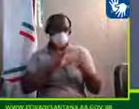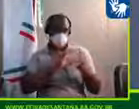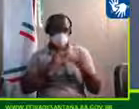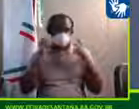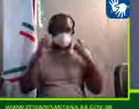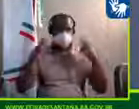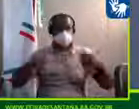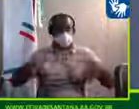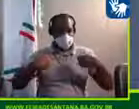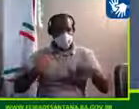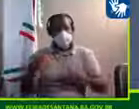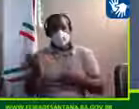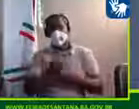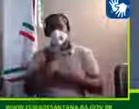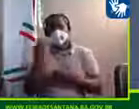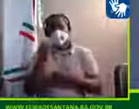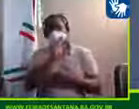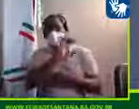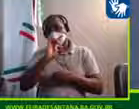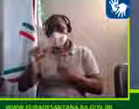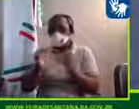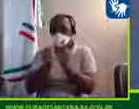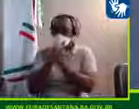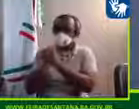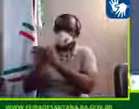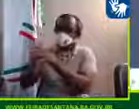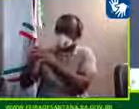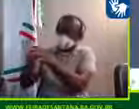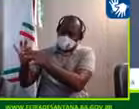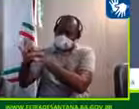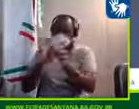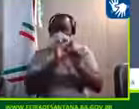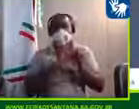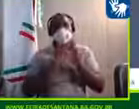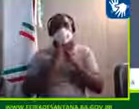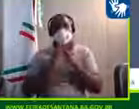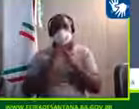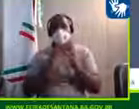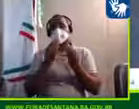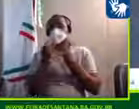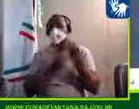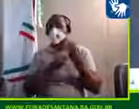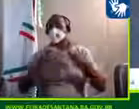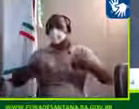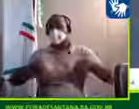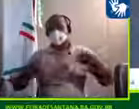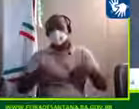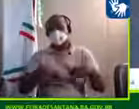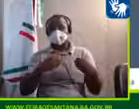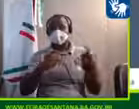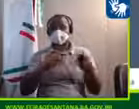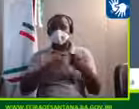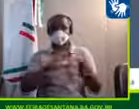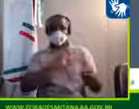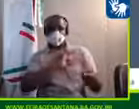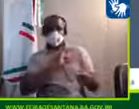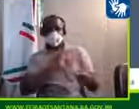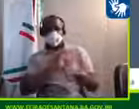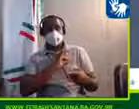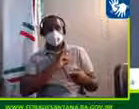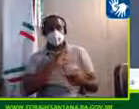casa para poder as pessoas ficarem mais próximas. E as pessoas costumam ter esse apelo, quando você bota a polícia do lado,